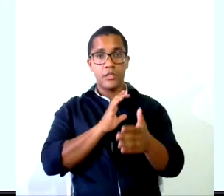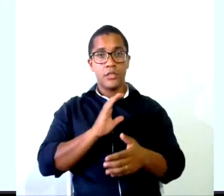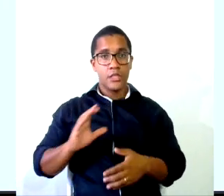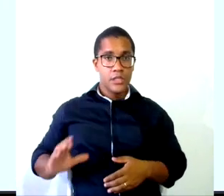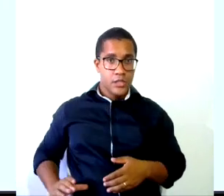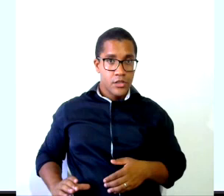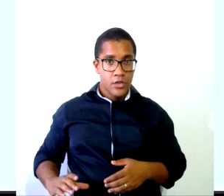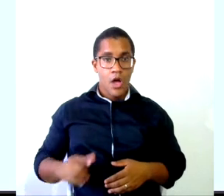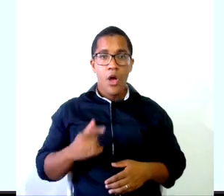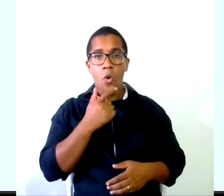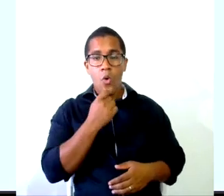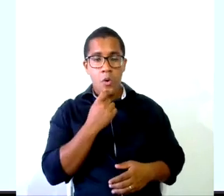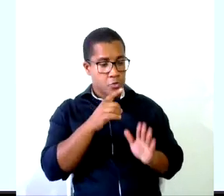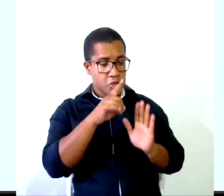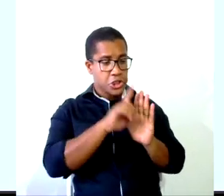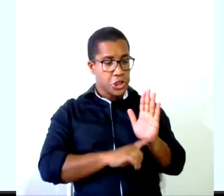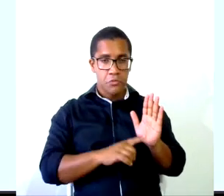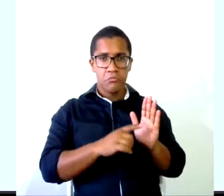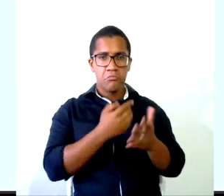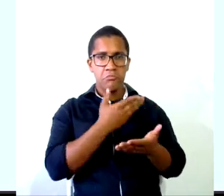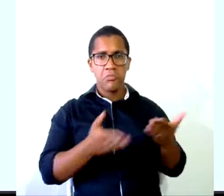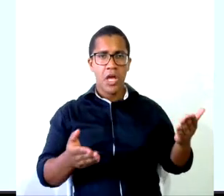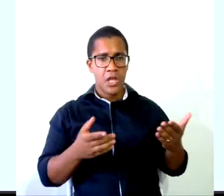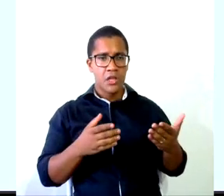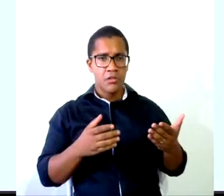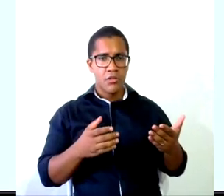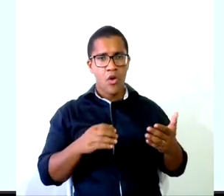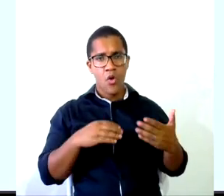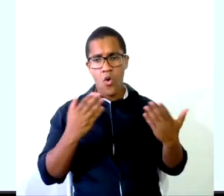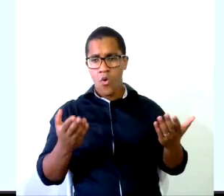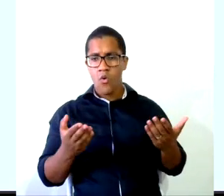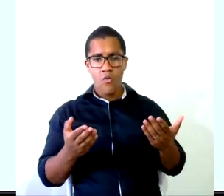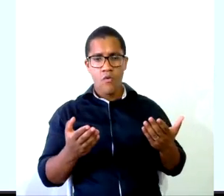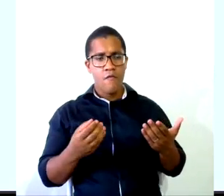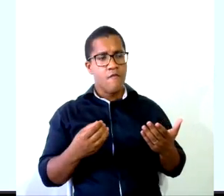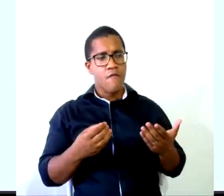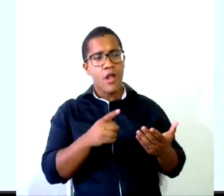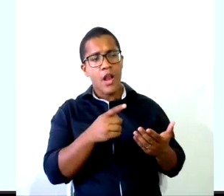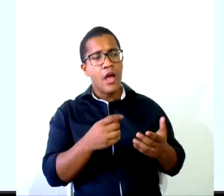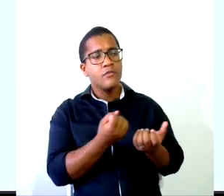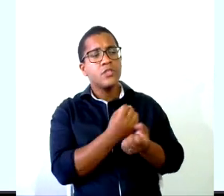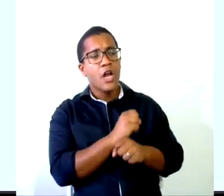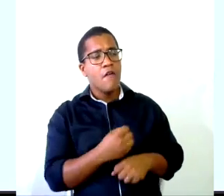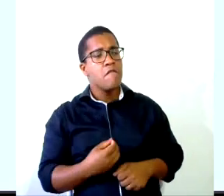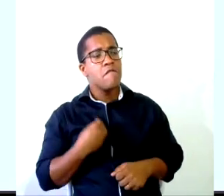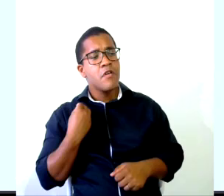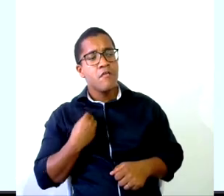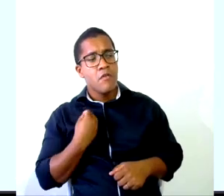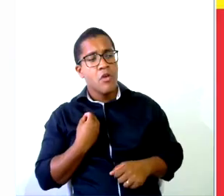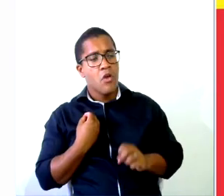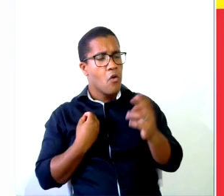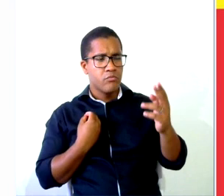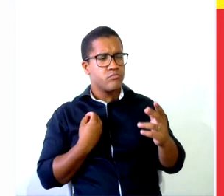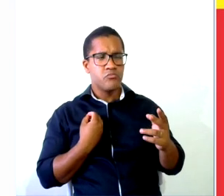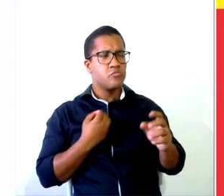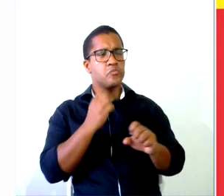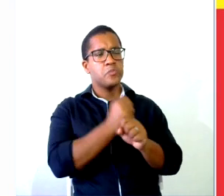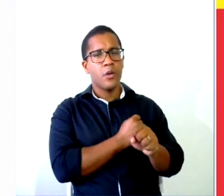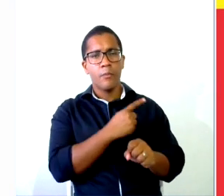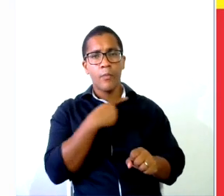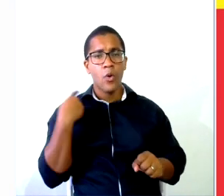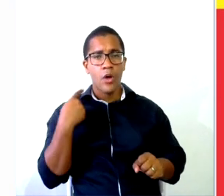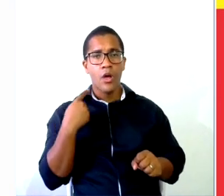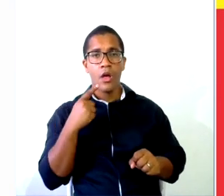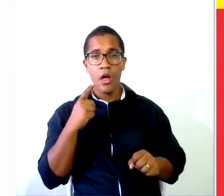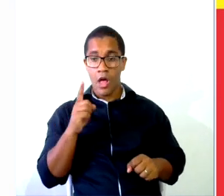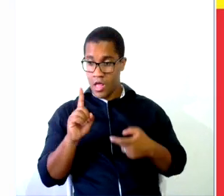a.C., o amo perdeu o direito sobre a vida e morte de seu escravo. Então, sob o Império Romano,